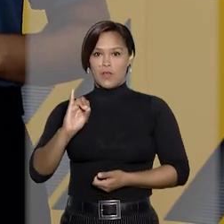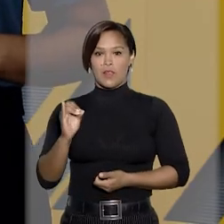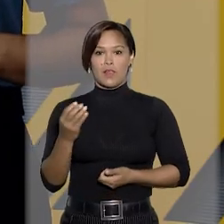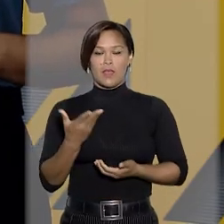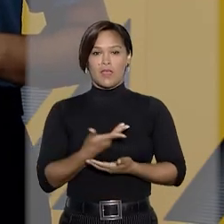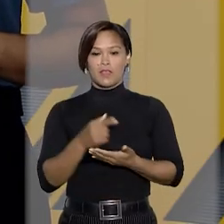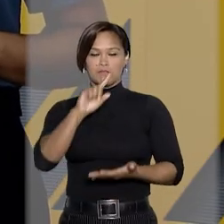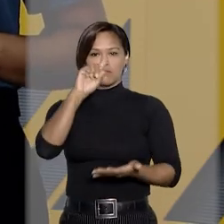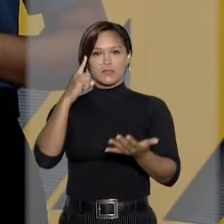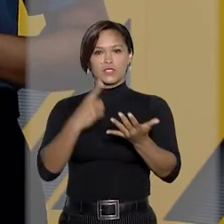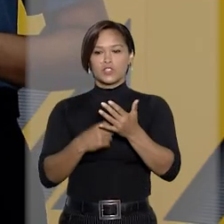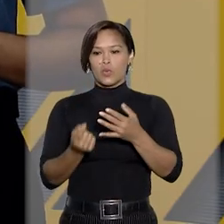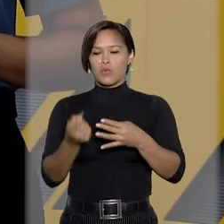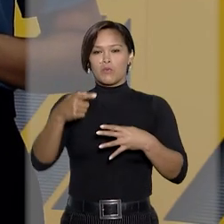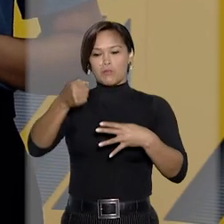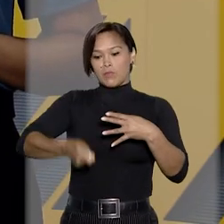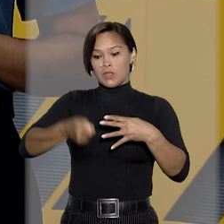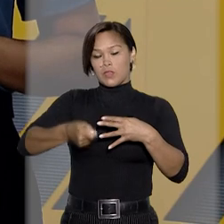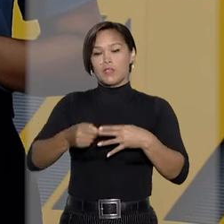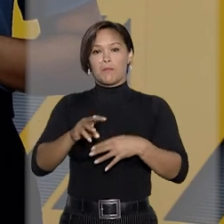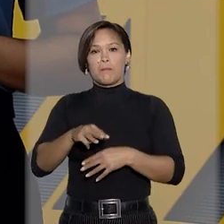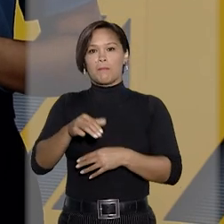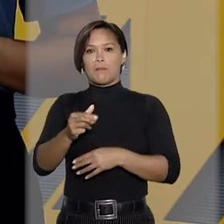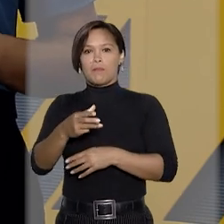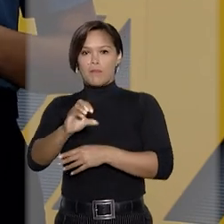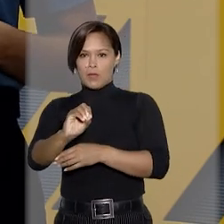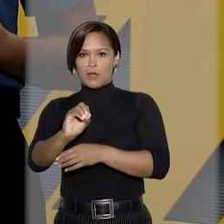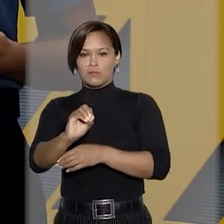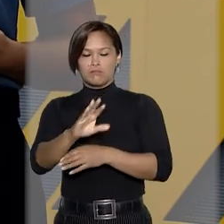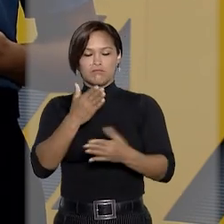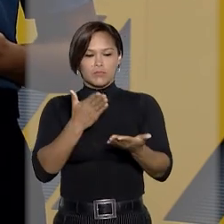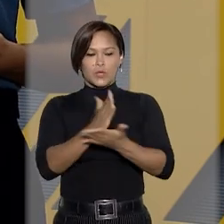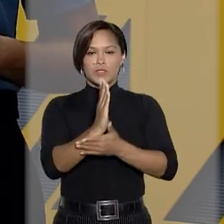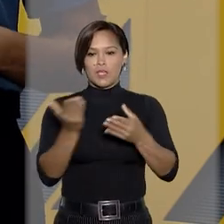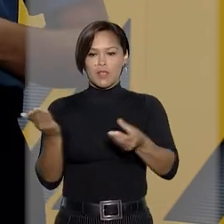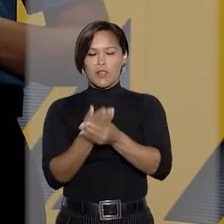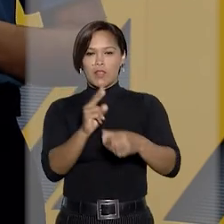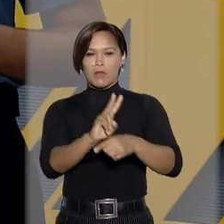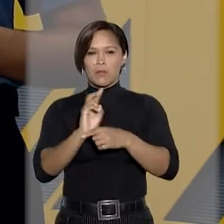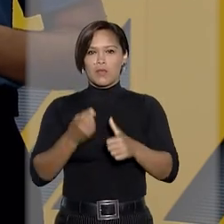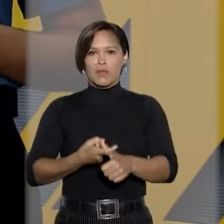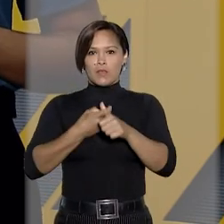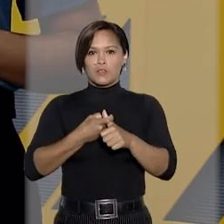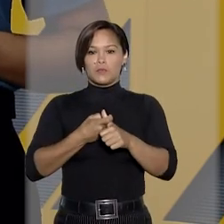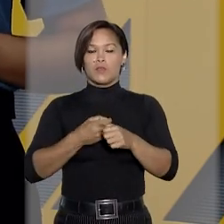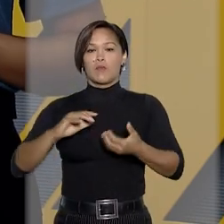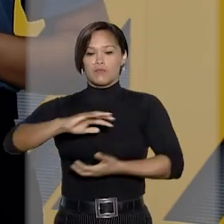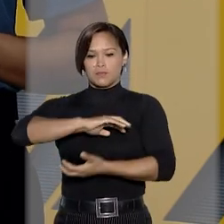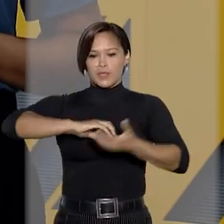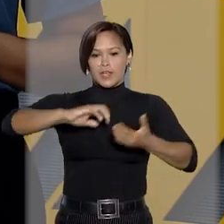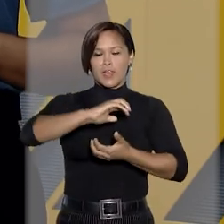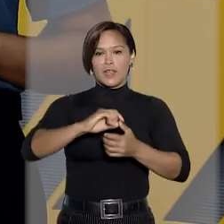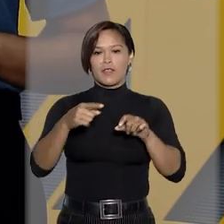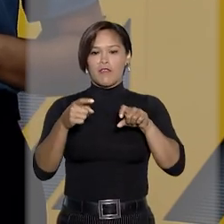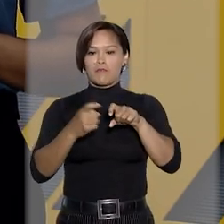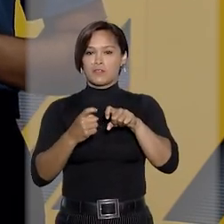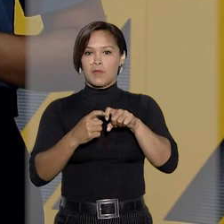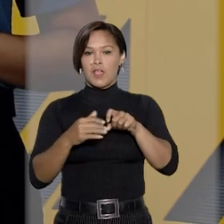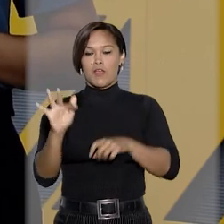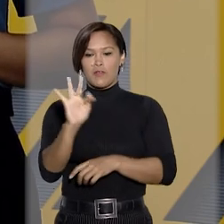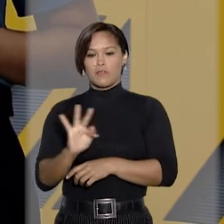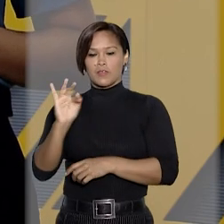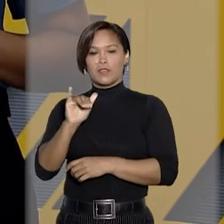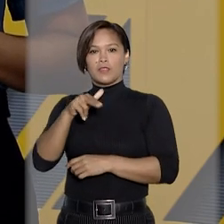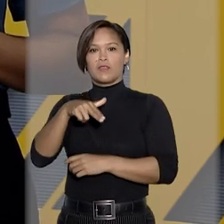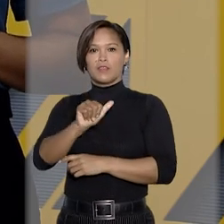Olá! Em decisão monocrática, o ministro Mauro Campbell Marques concedeu liminar para suspender a greve dos peritos médicos federais